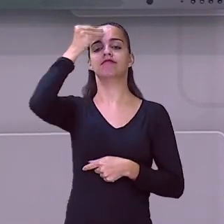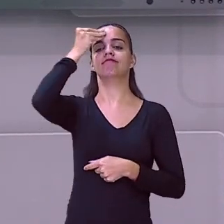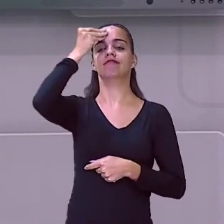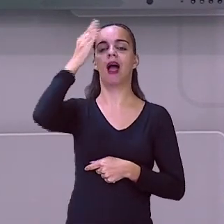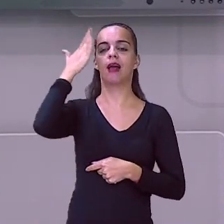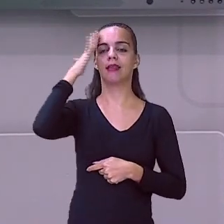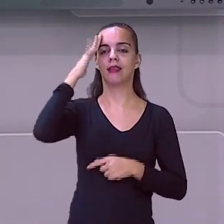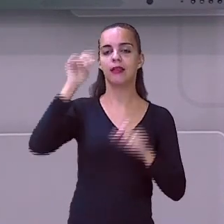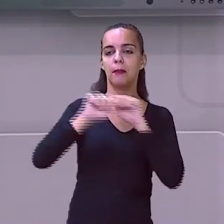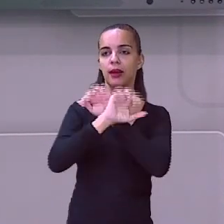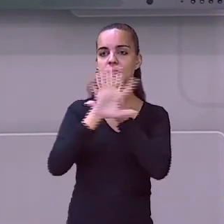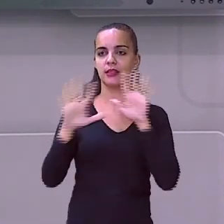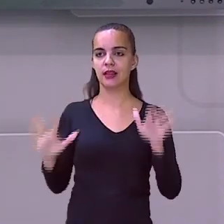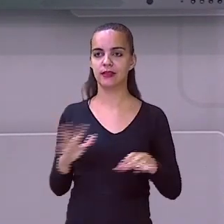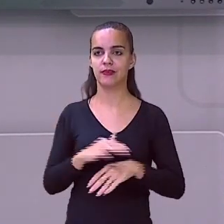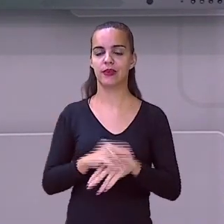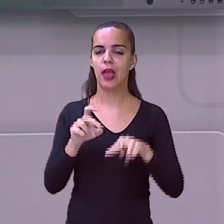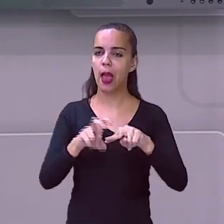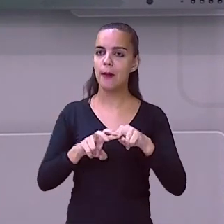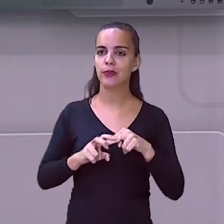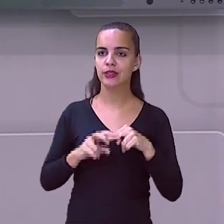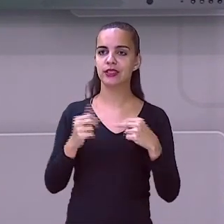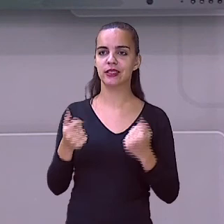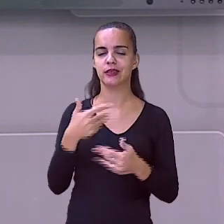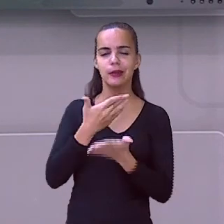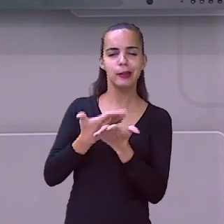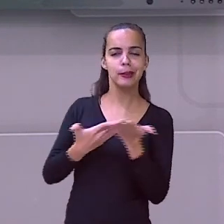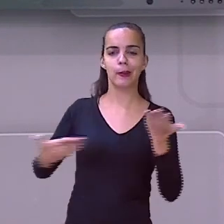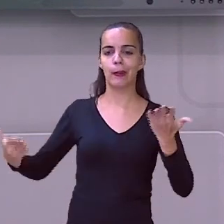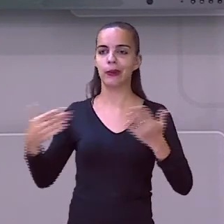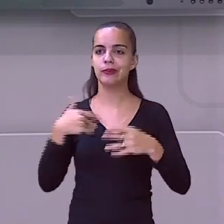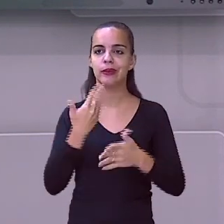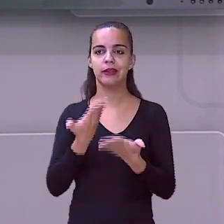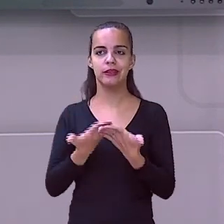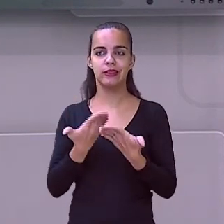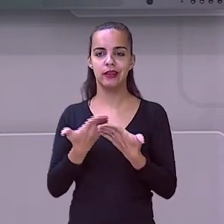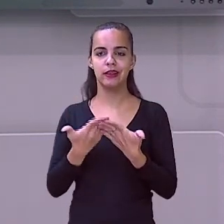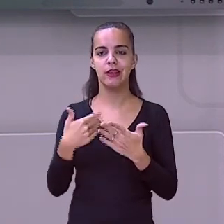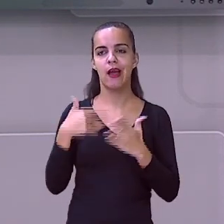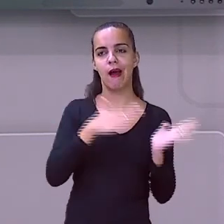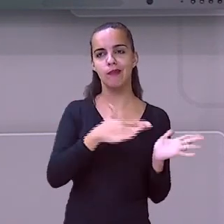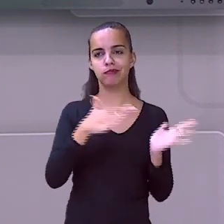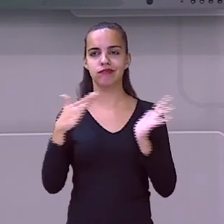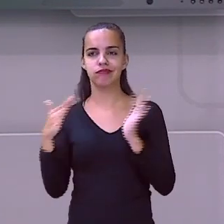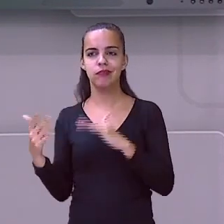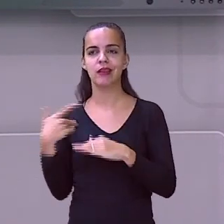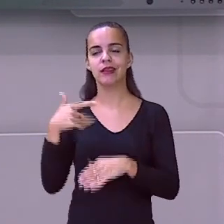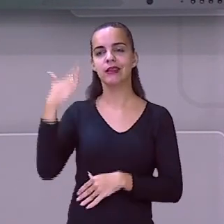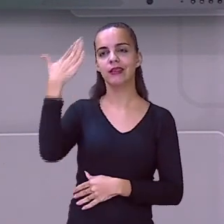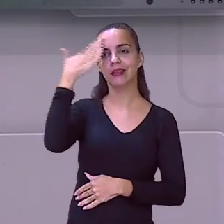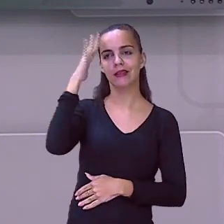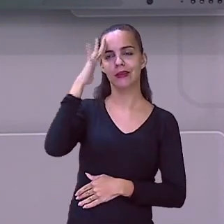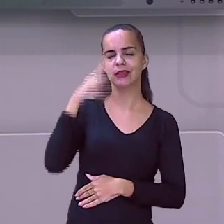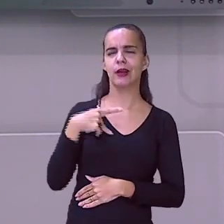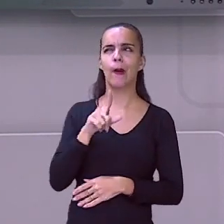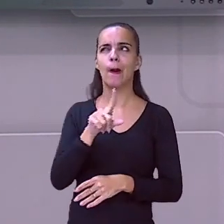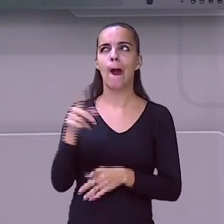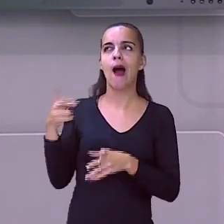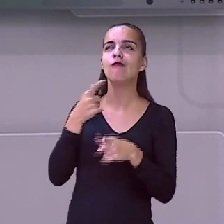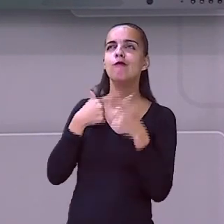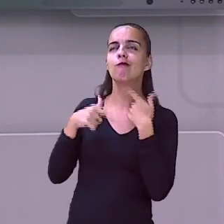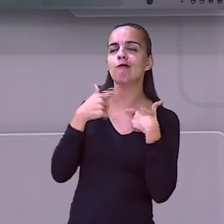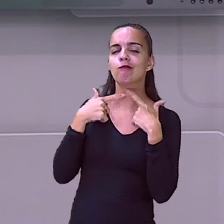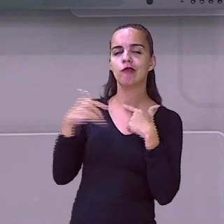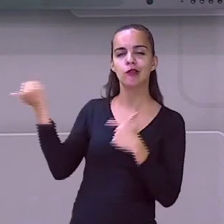certeza, não é isso? É por isso que a gente não pode perder a oportunidade de obter